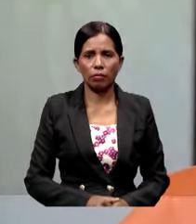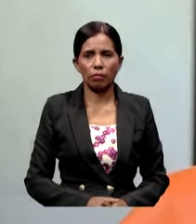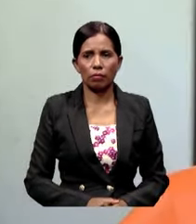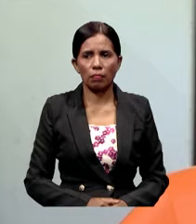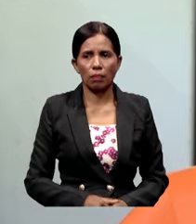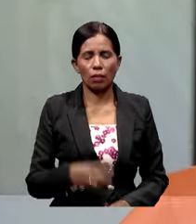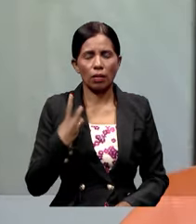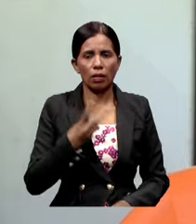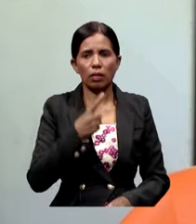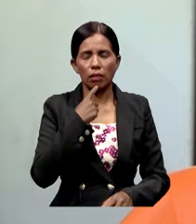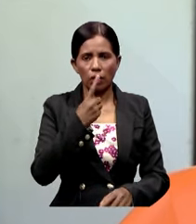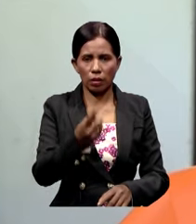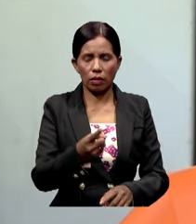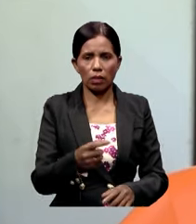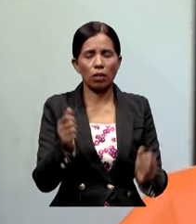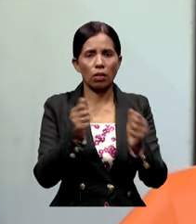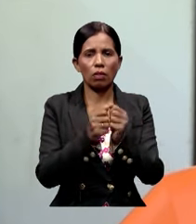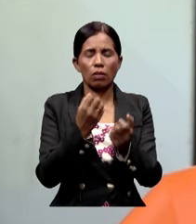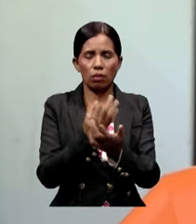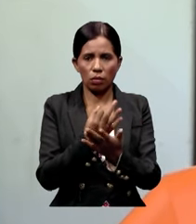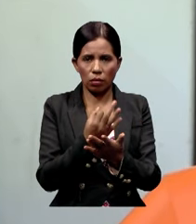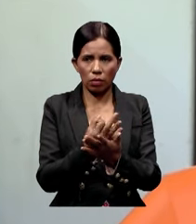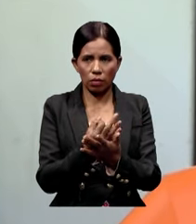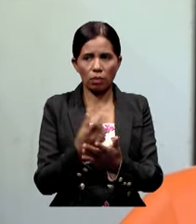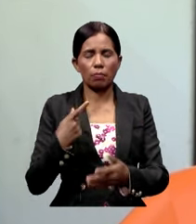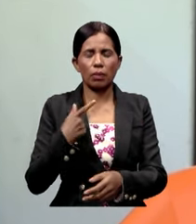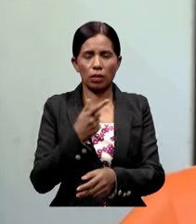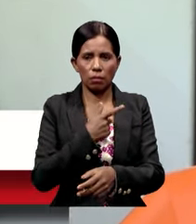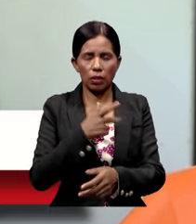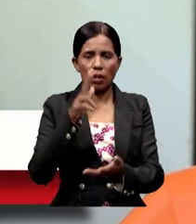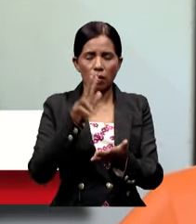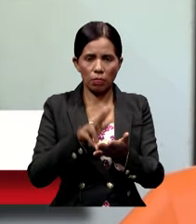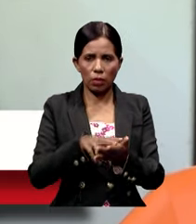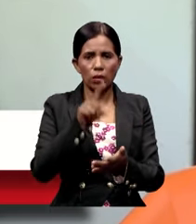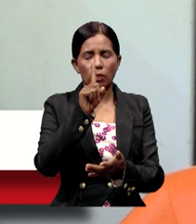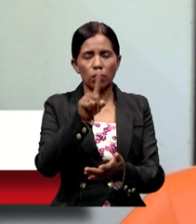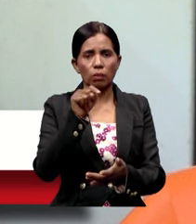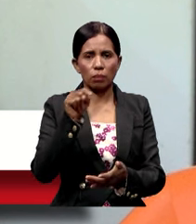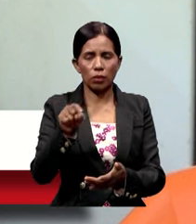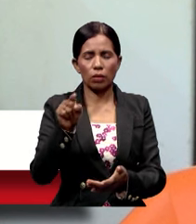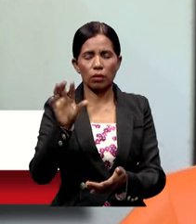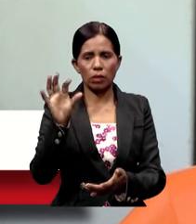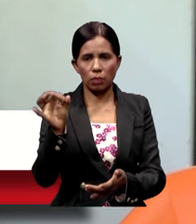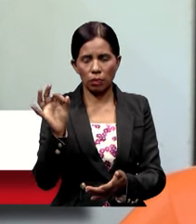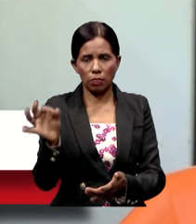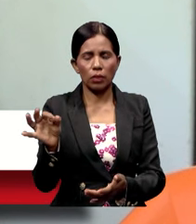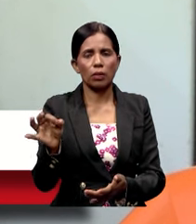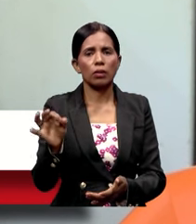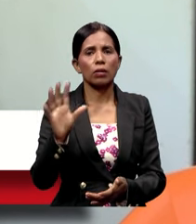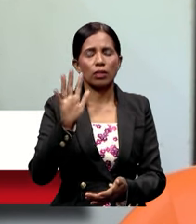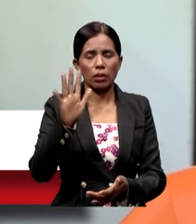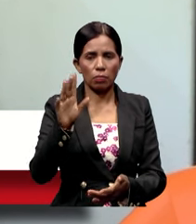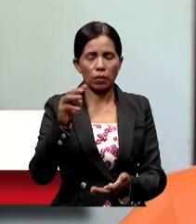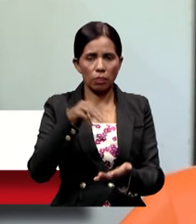Ita deseja que ataca o orçamento e também o parlamento foi na aprova 1.95 milhões de dólares, né? Se bele